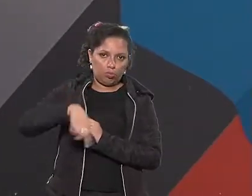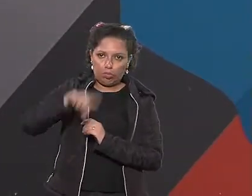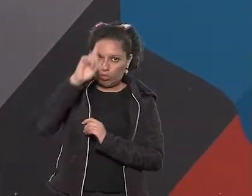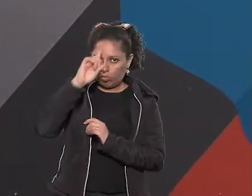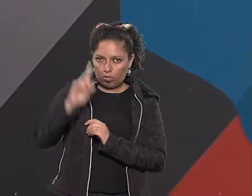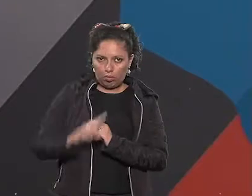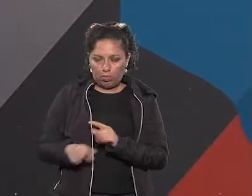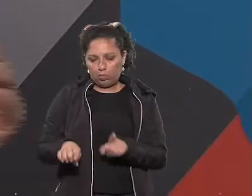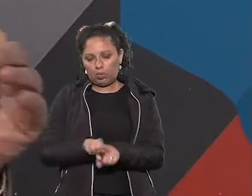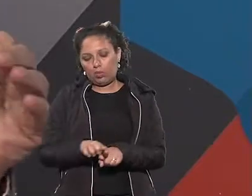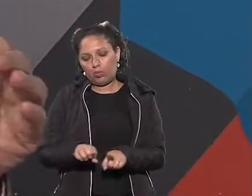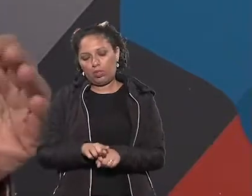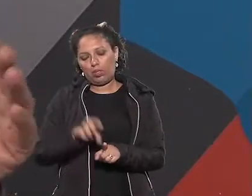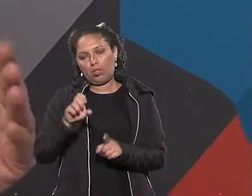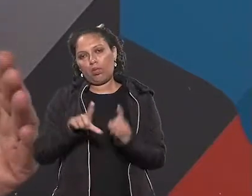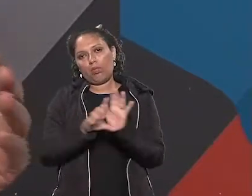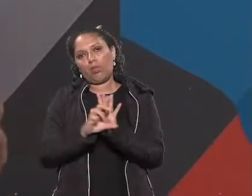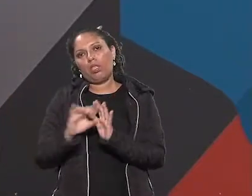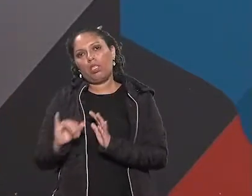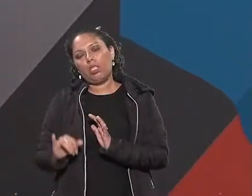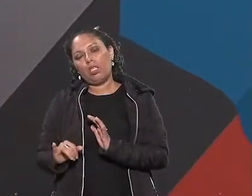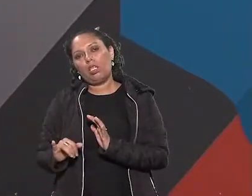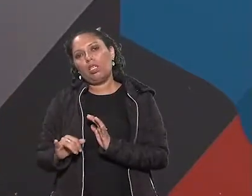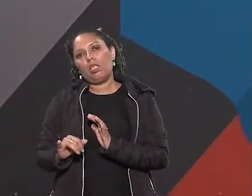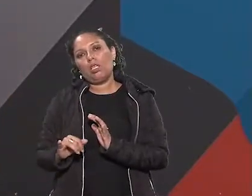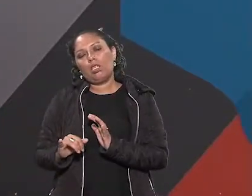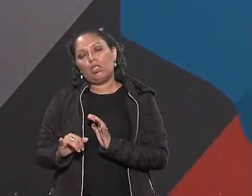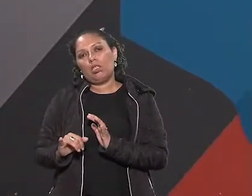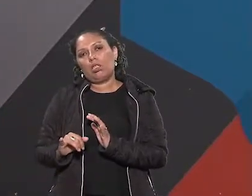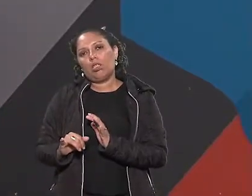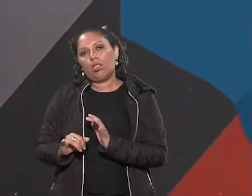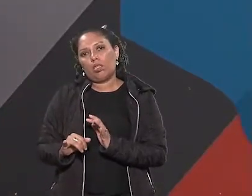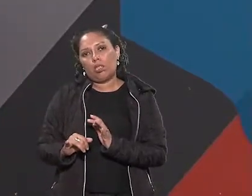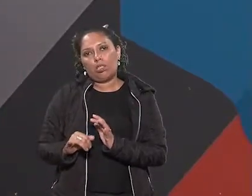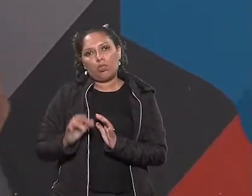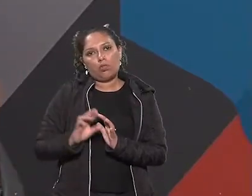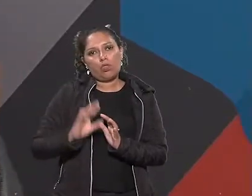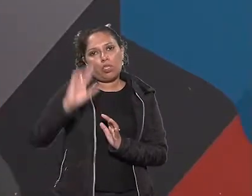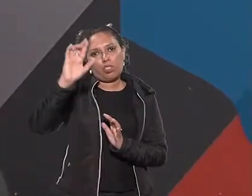que será uma lei que será como se fosse uma lei de